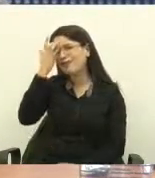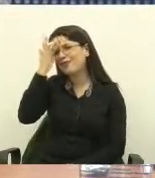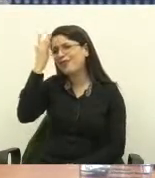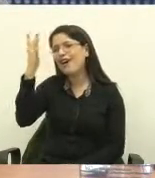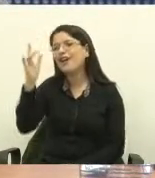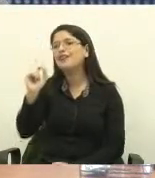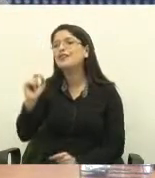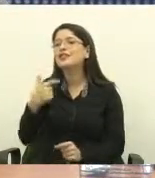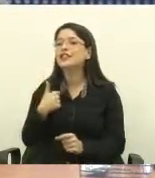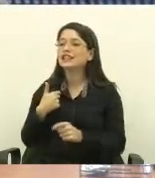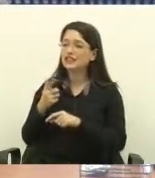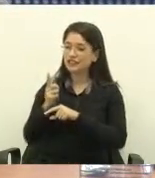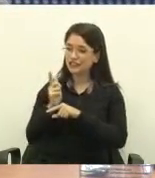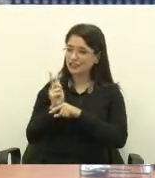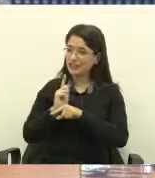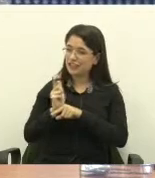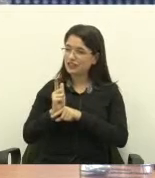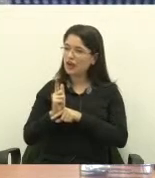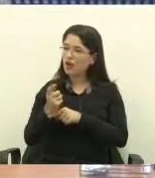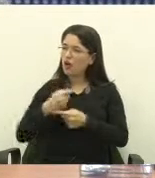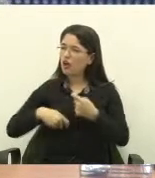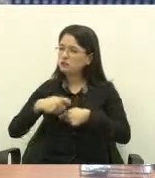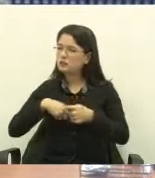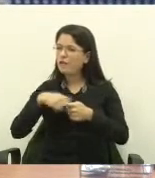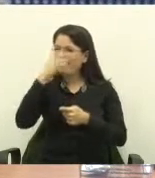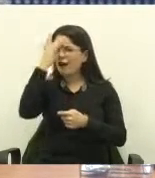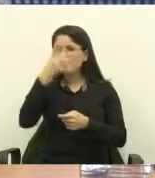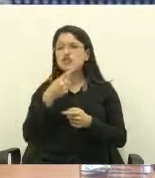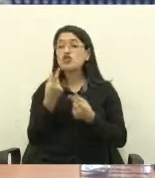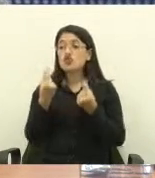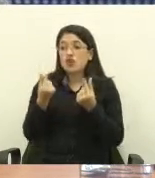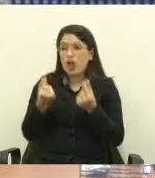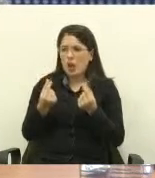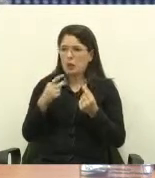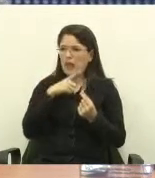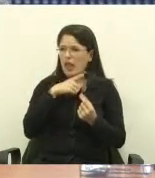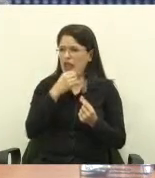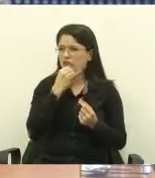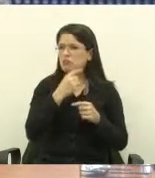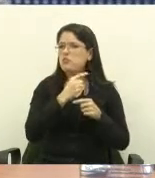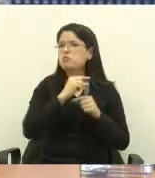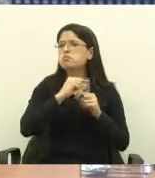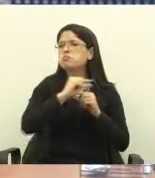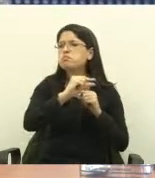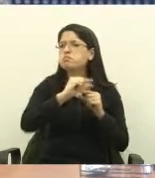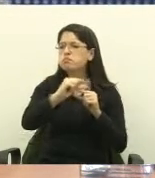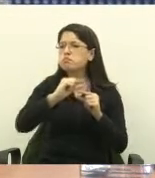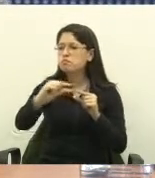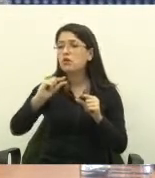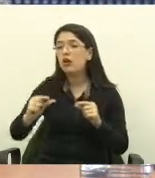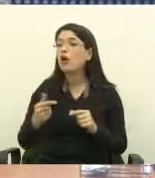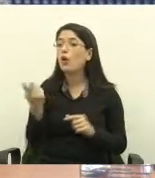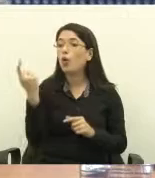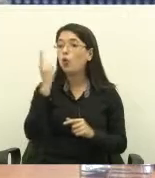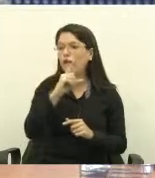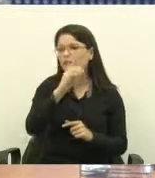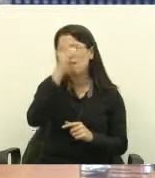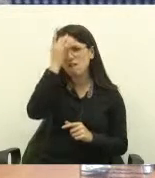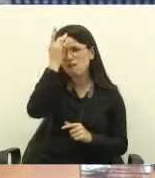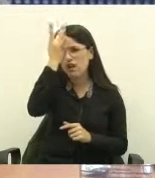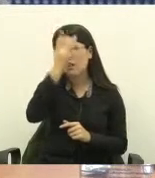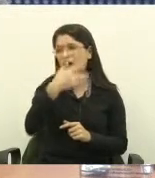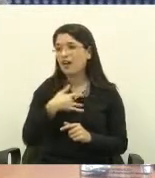a gente tem dinheiro. O grande desafio é justamente encontrar